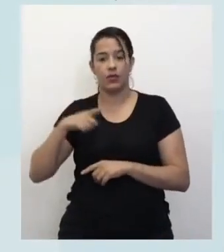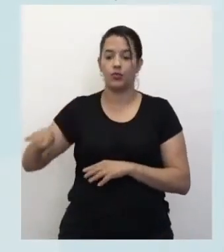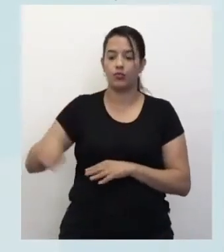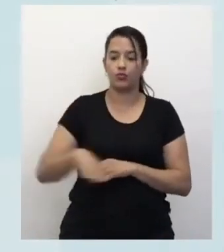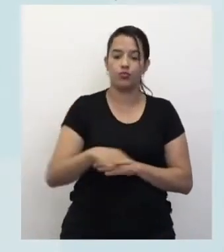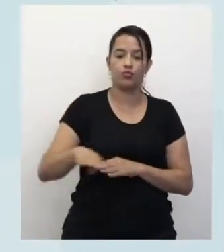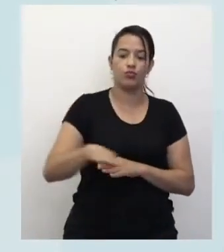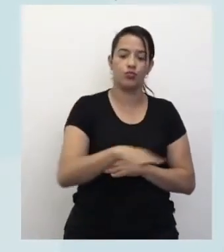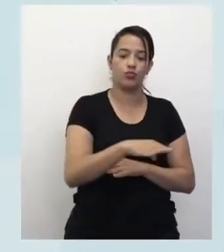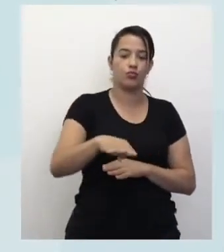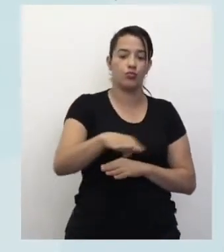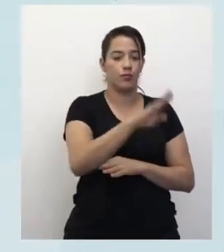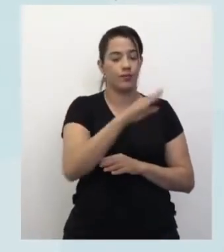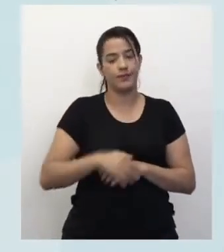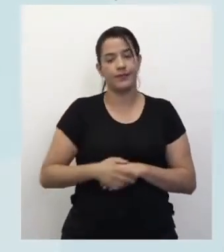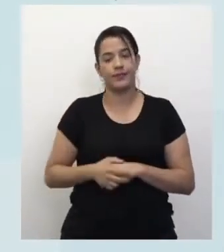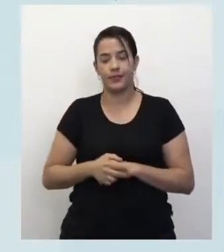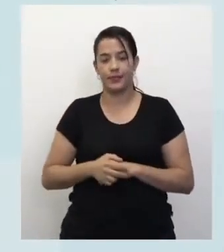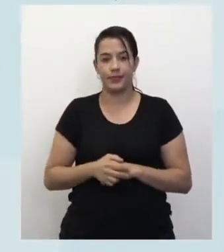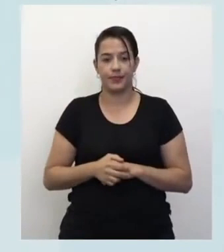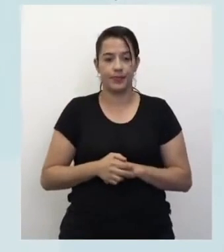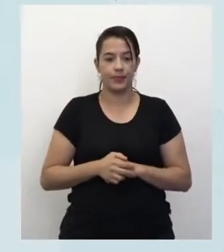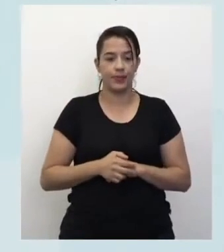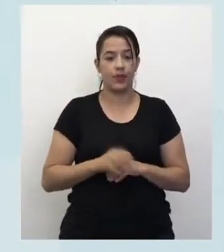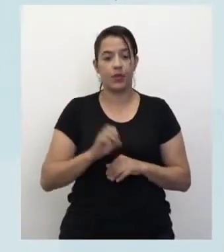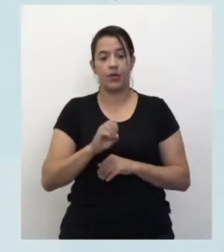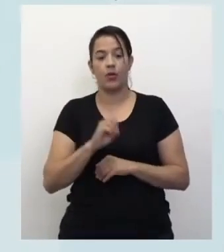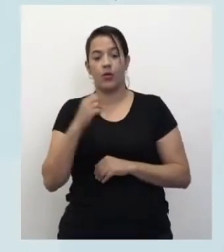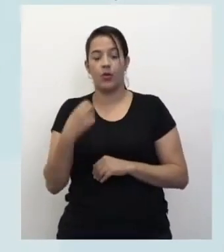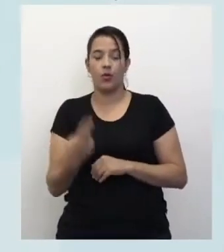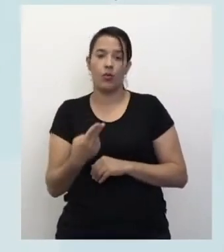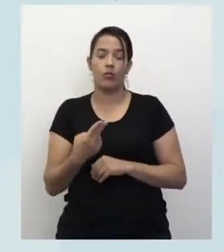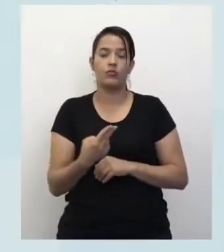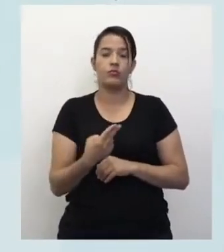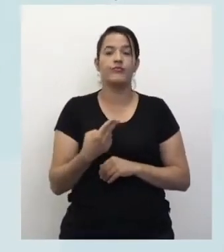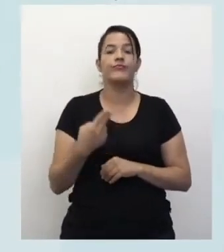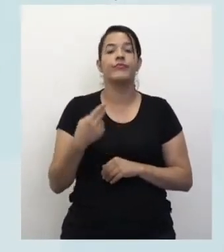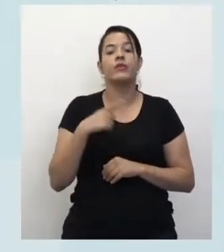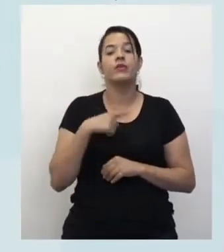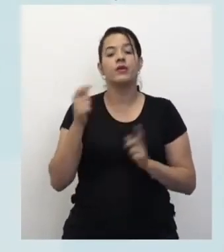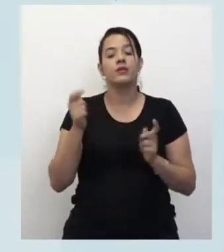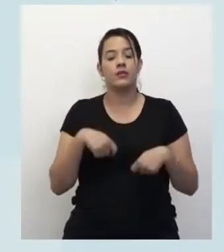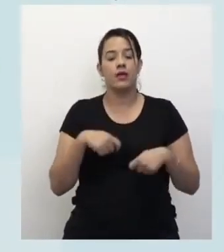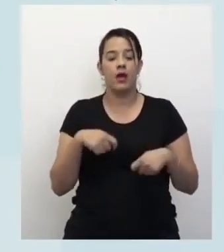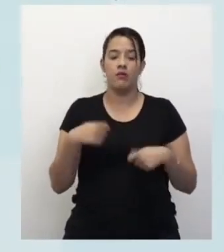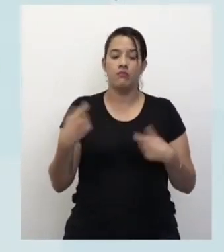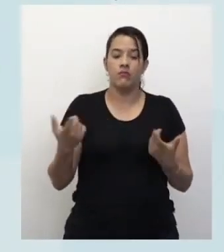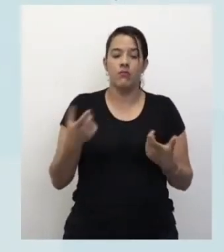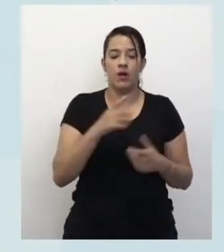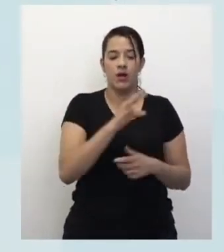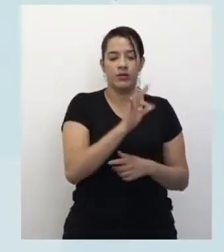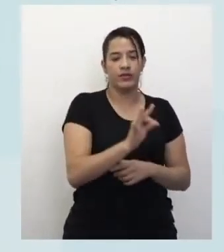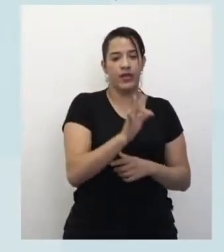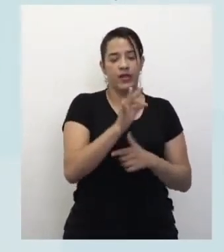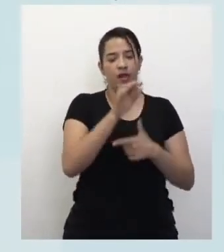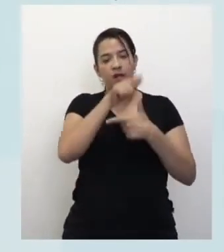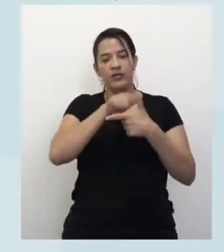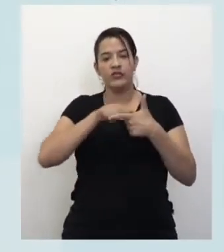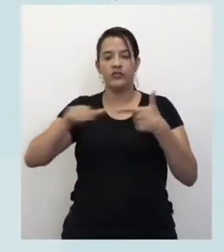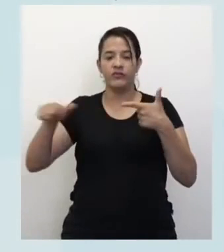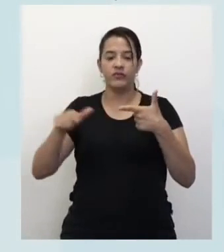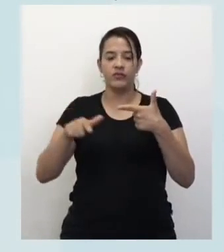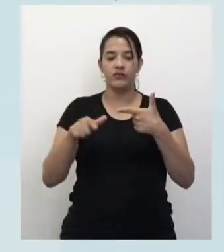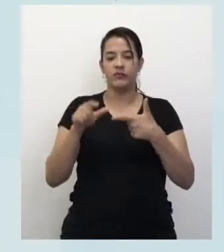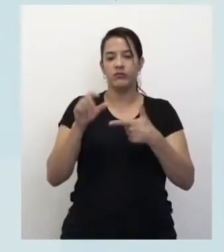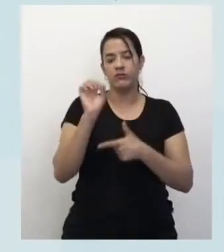percorrido, eu vou ter o deslocamento. Ou ainda, né, a gente pode estabelecer a relação em função do